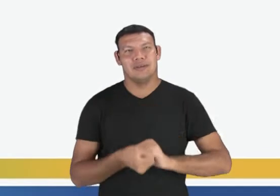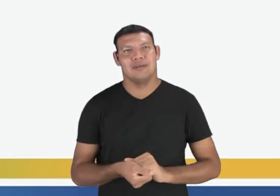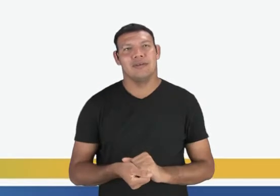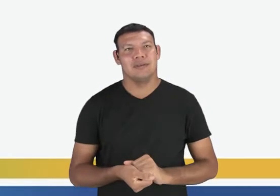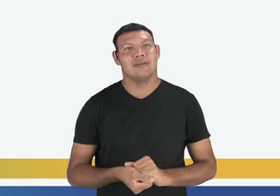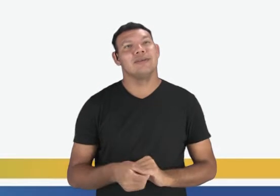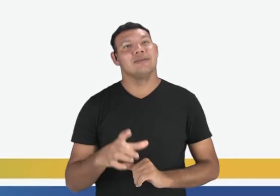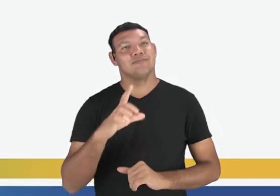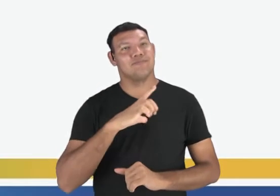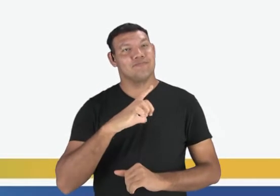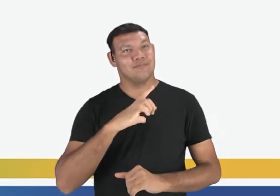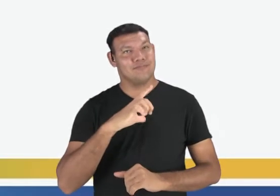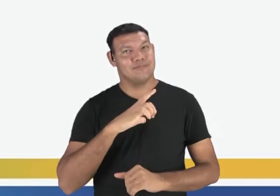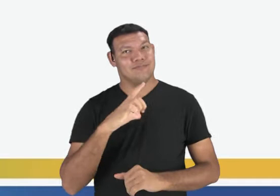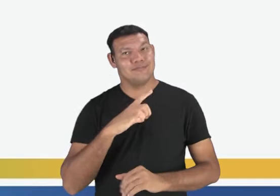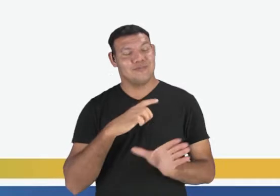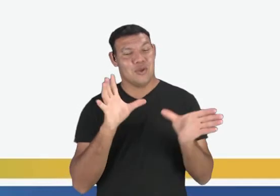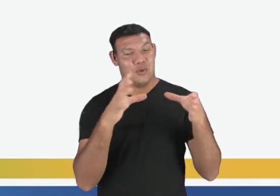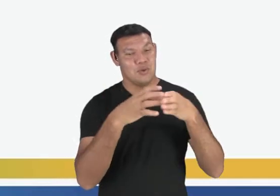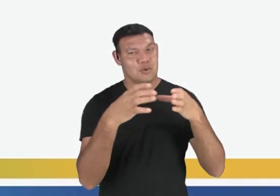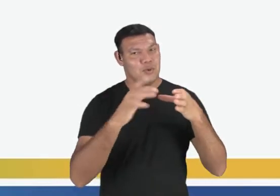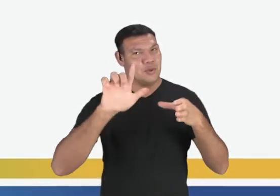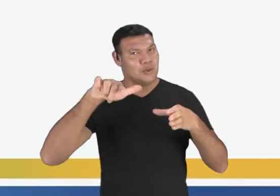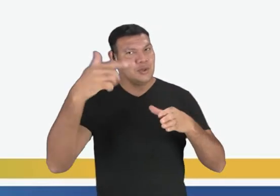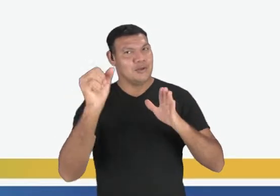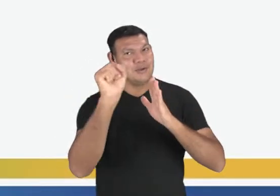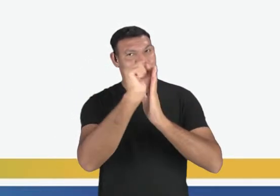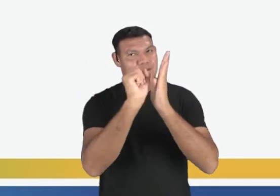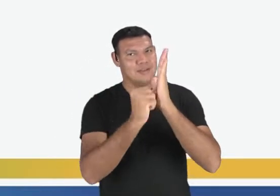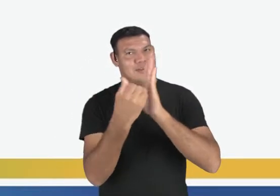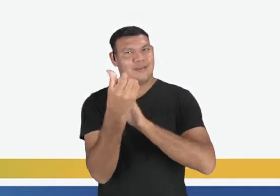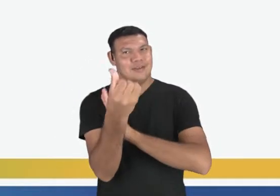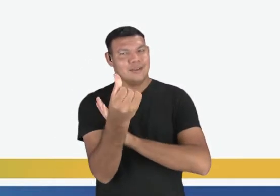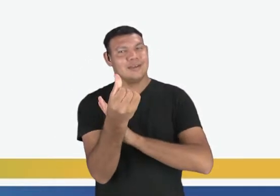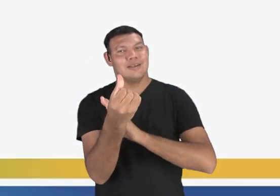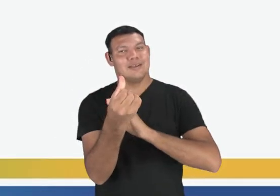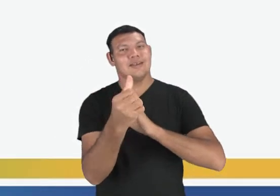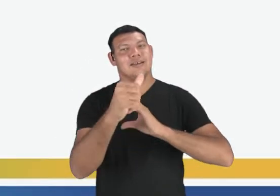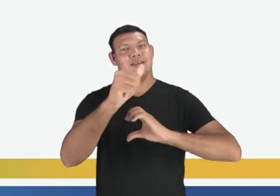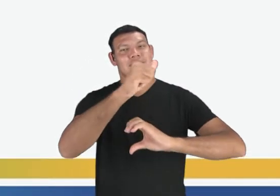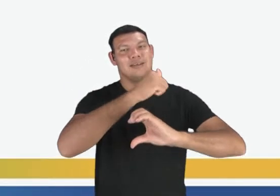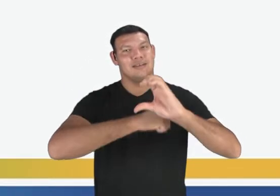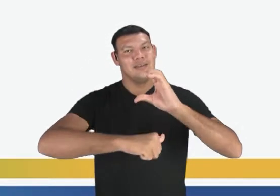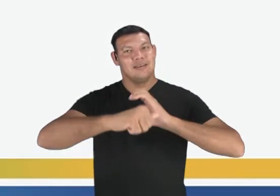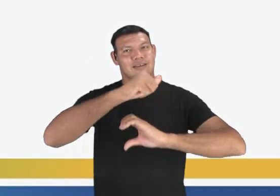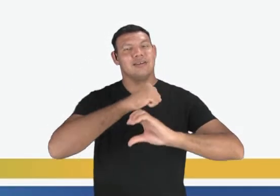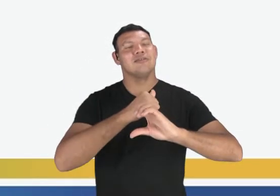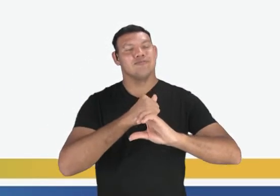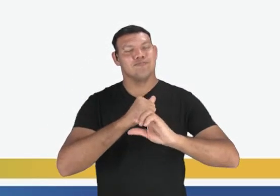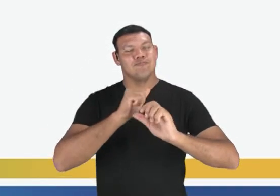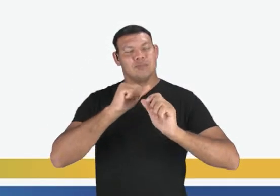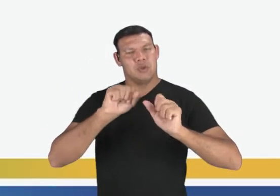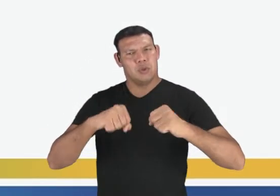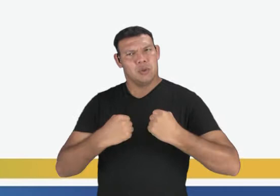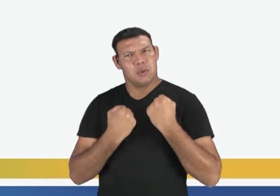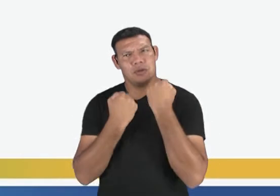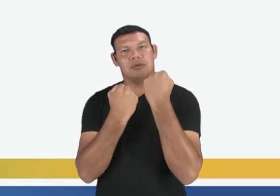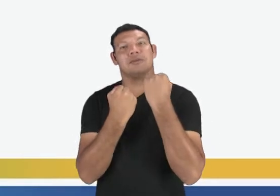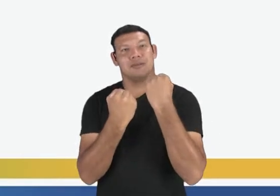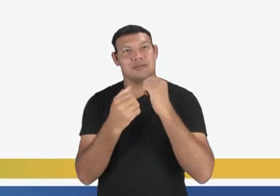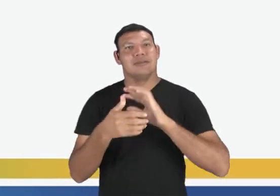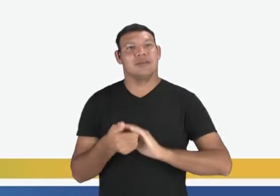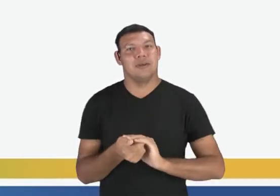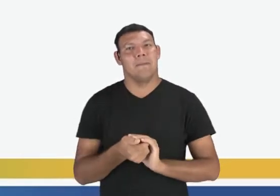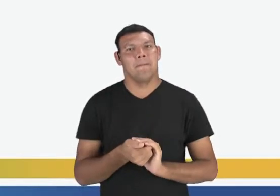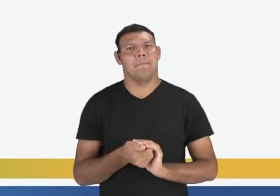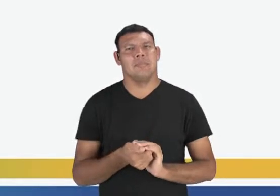E aí temos um outro grupo, no século VI a.C., aqueles que defendiam que a Terra era uma forma